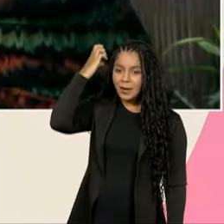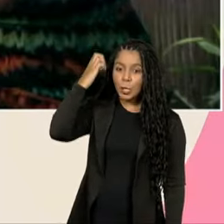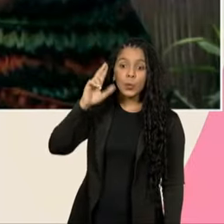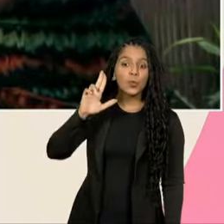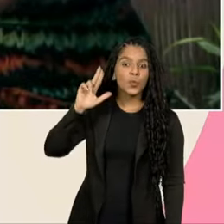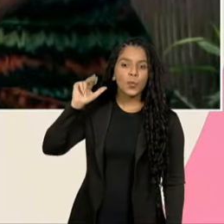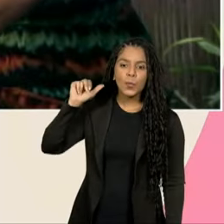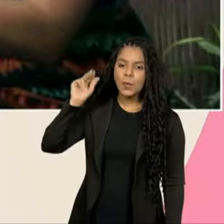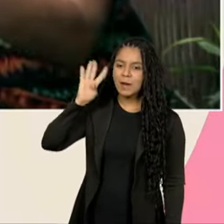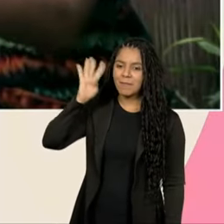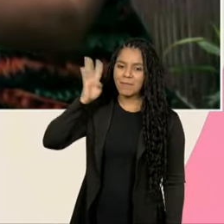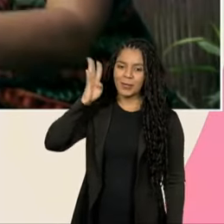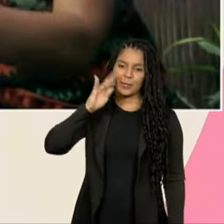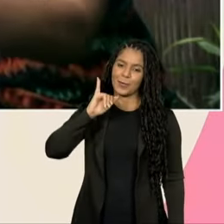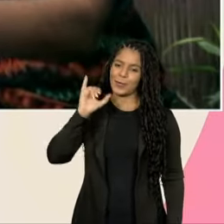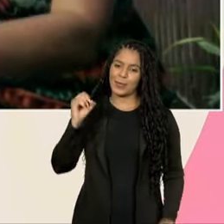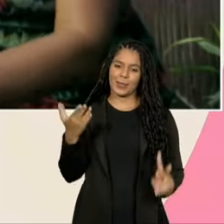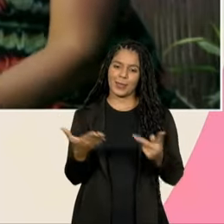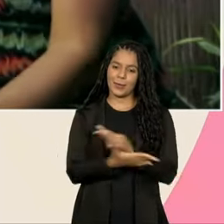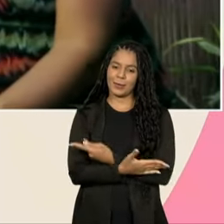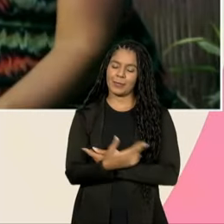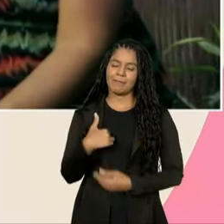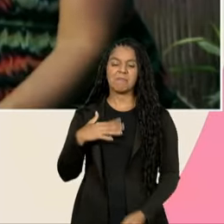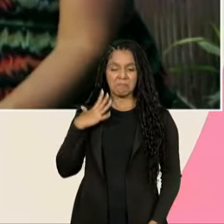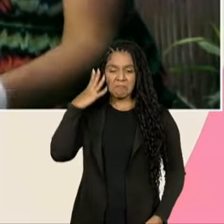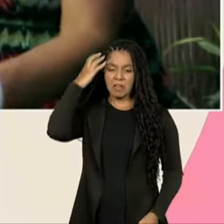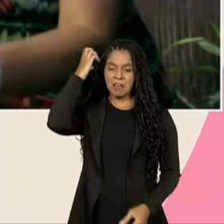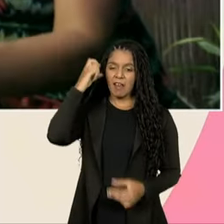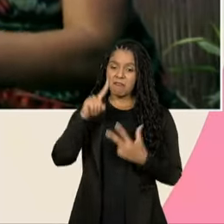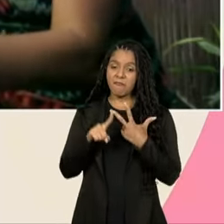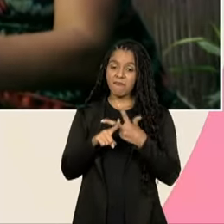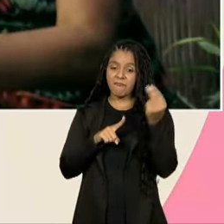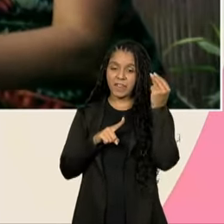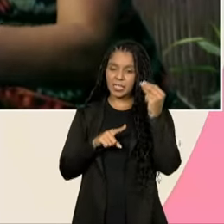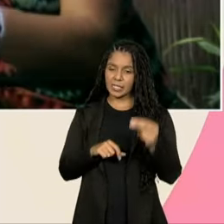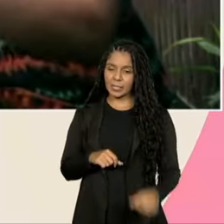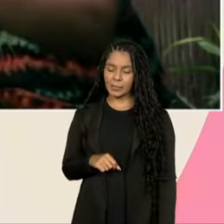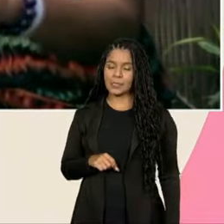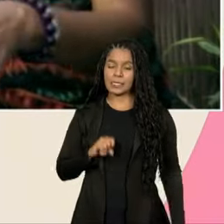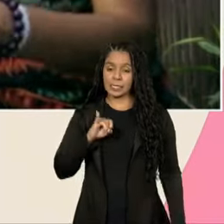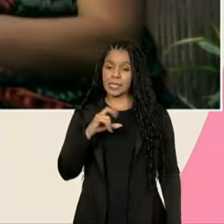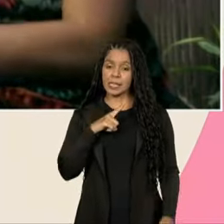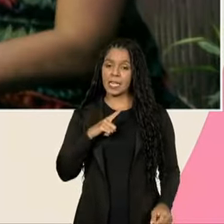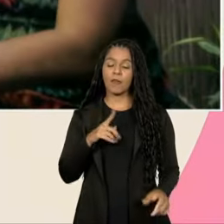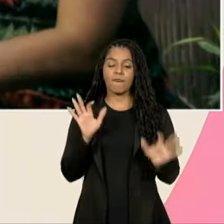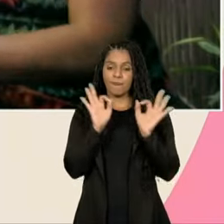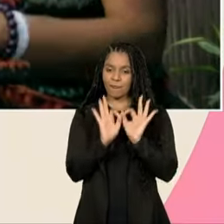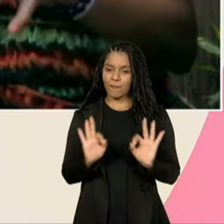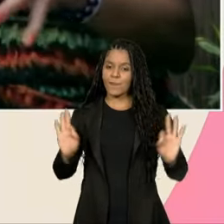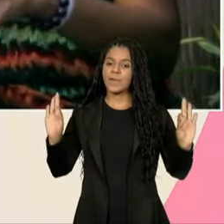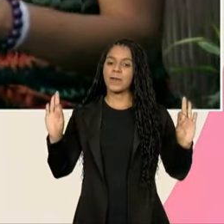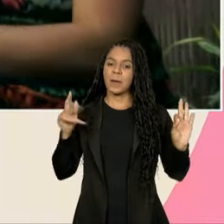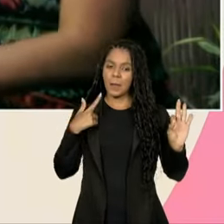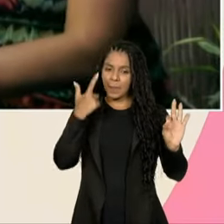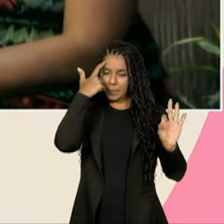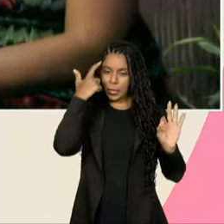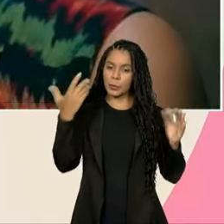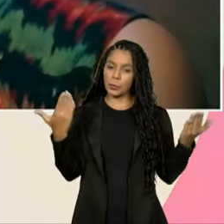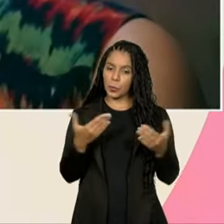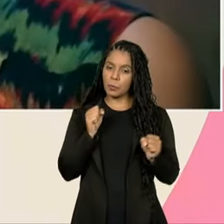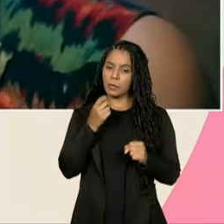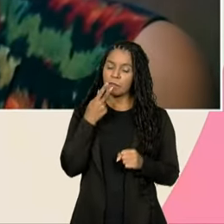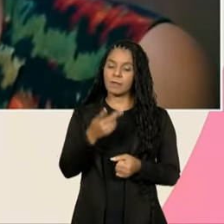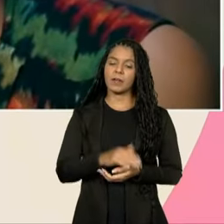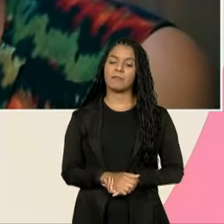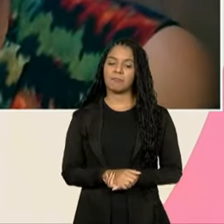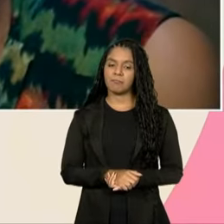isso que eu ia pensar. Nunca imaginaram. A Marielle venceu. Ela venceu. Assim, se tem uma frase que eu posso, Marcelo, hoje dizer, é